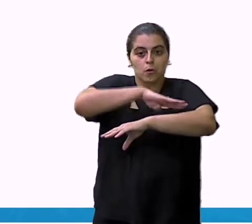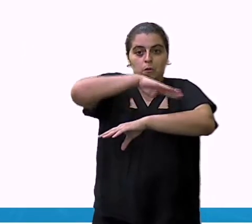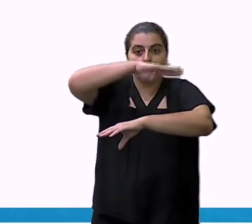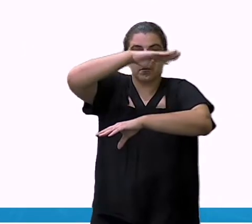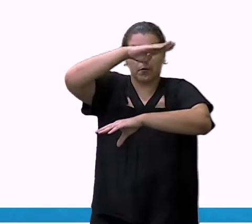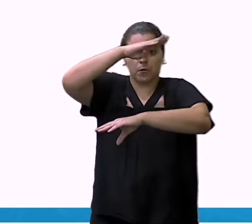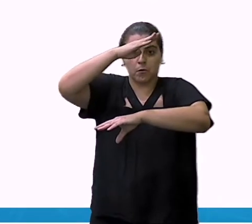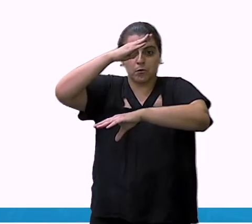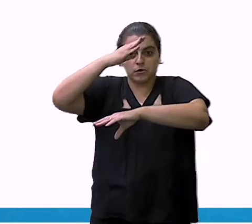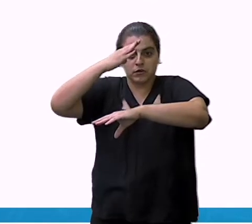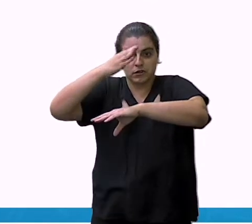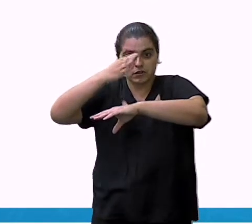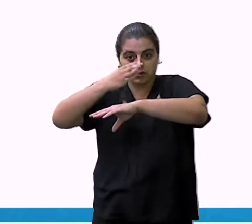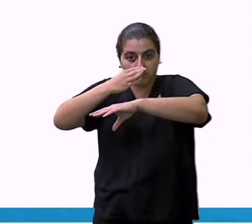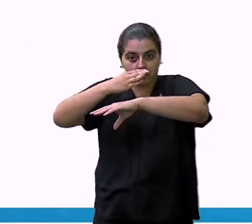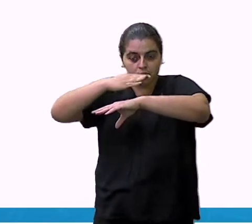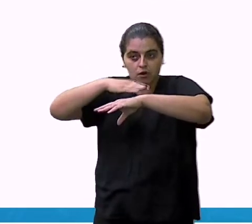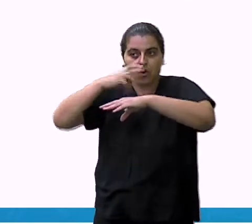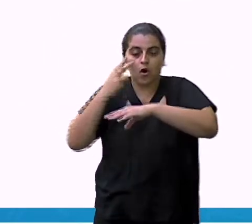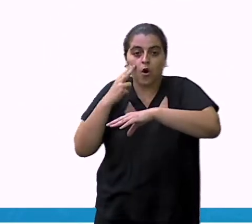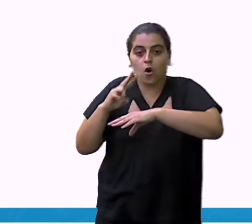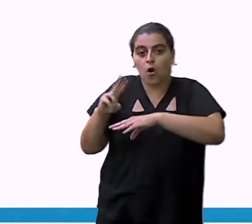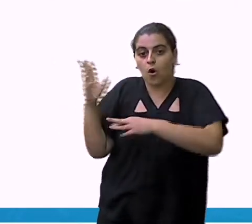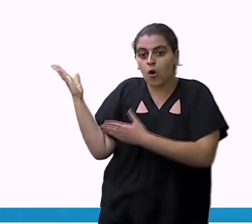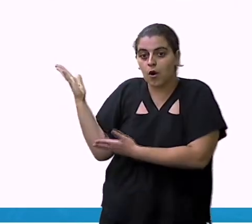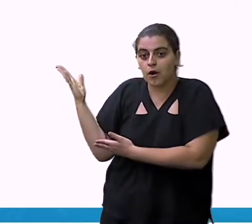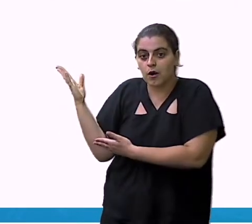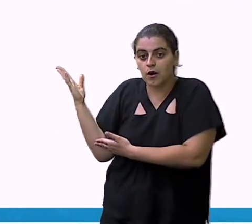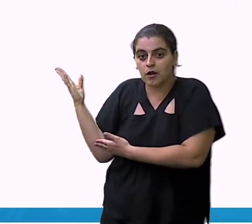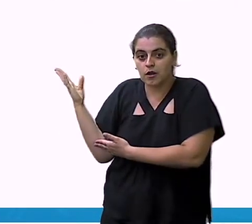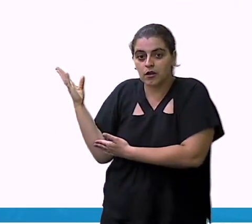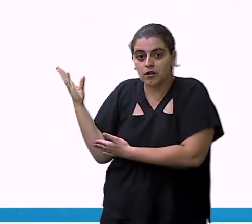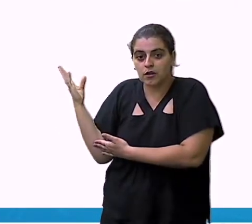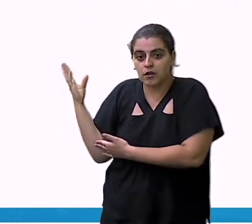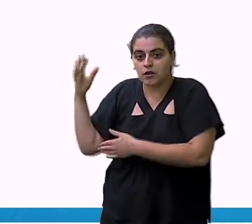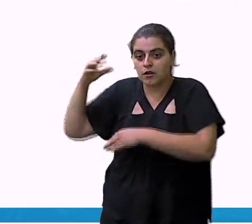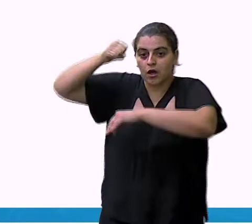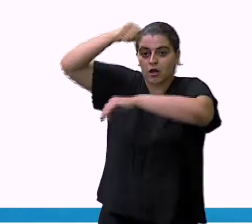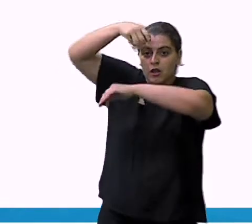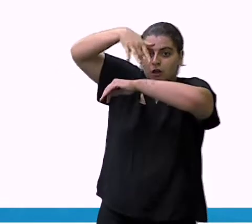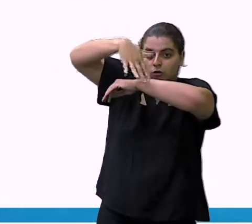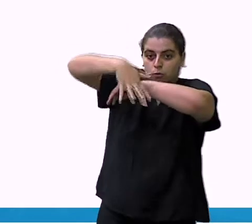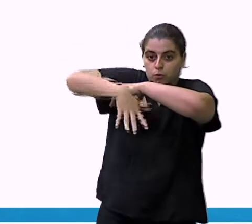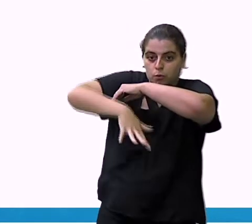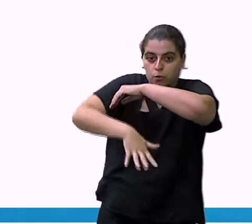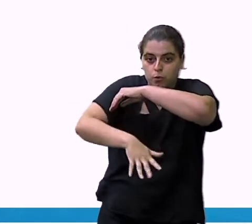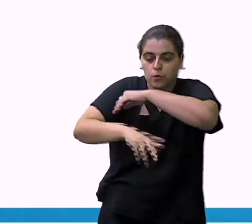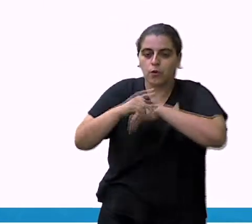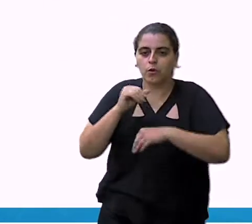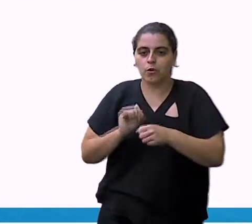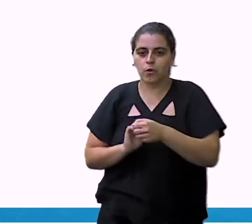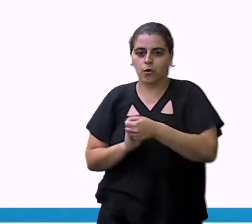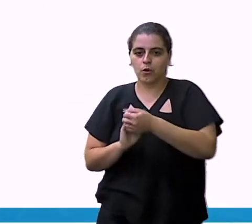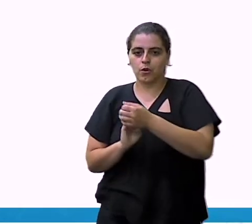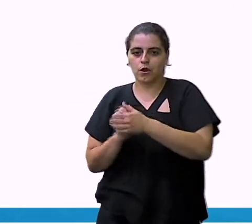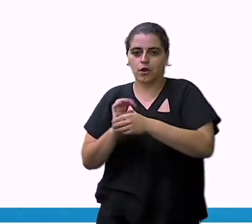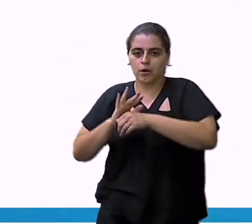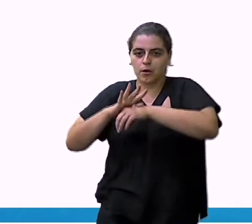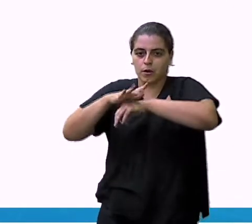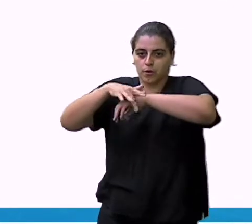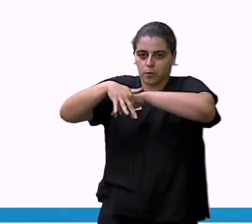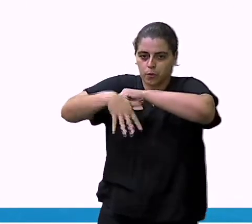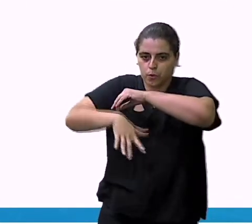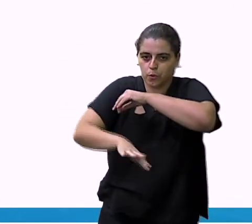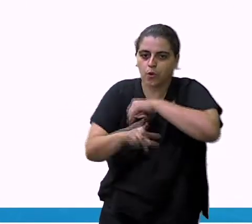nós trabalhamos lá no relevo, olha, dá vida às cachoeiras. No seu